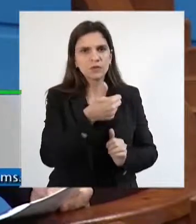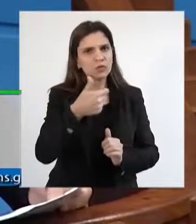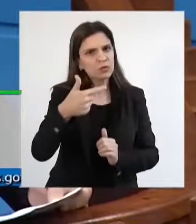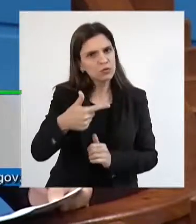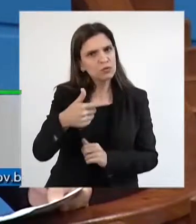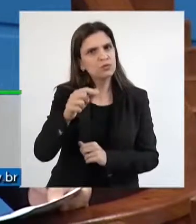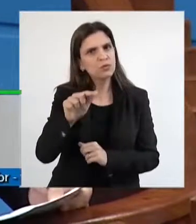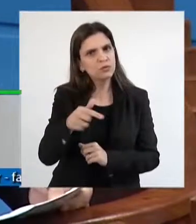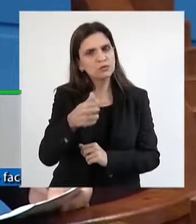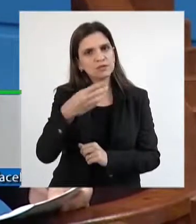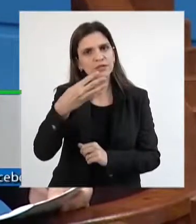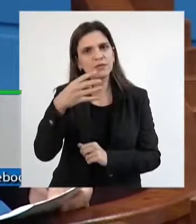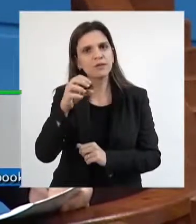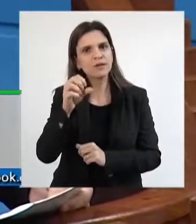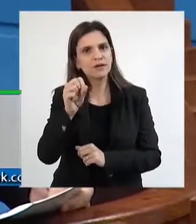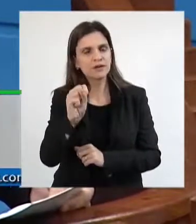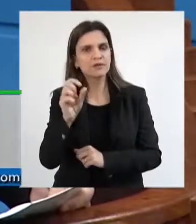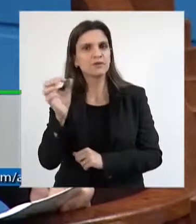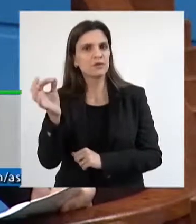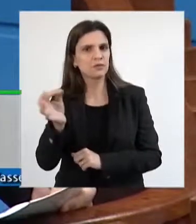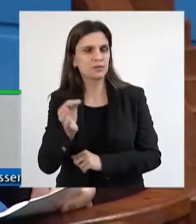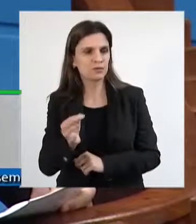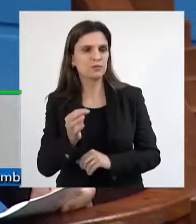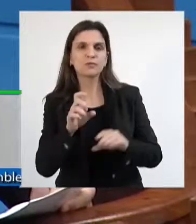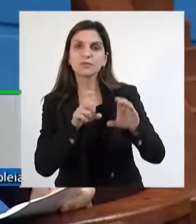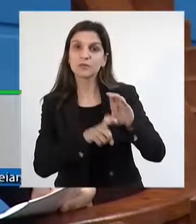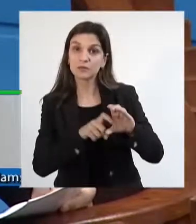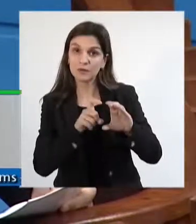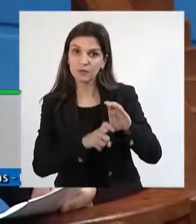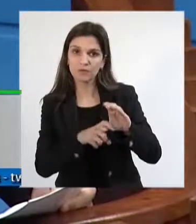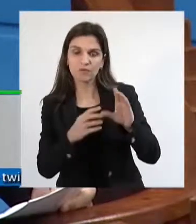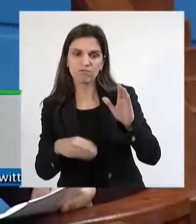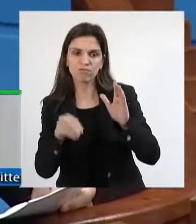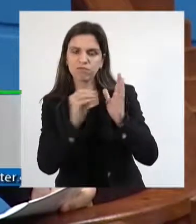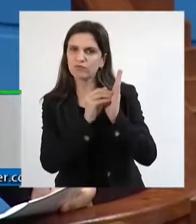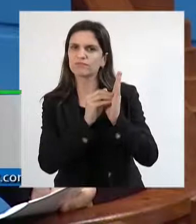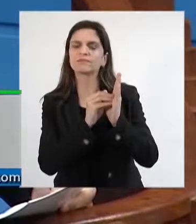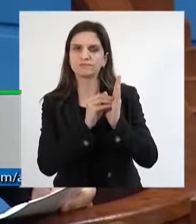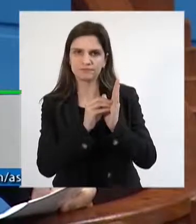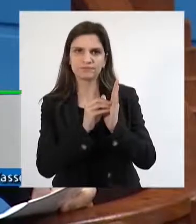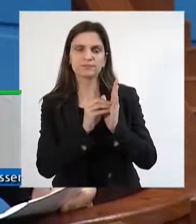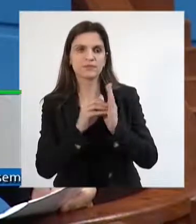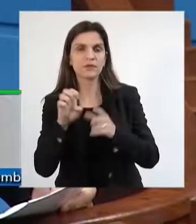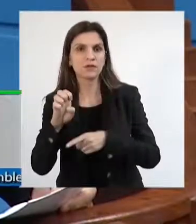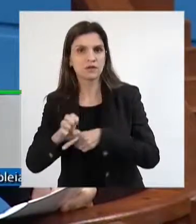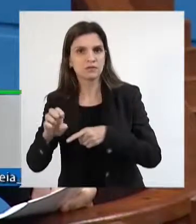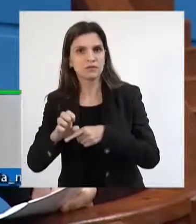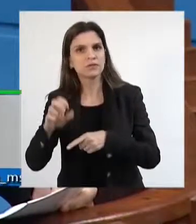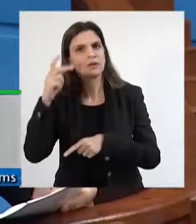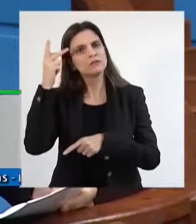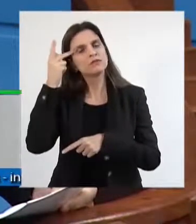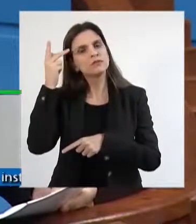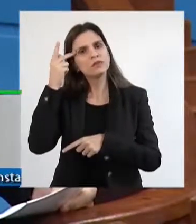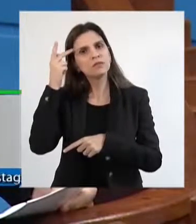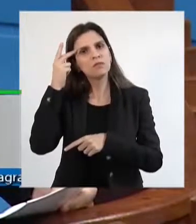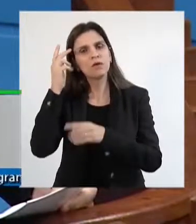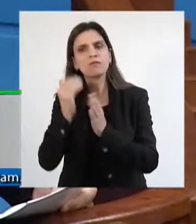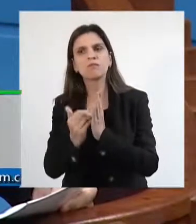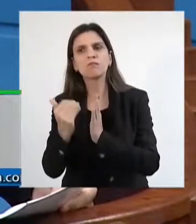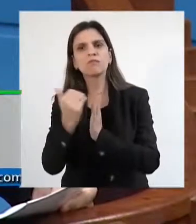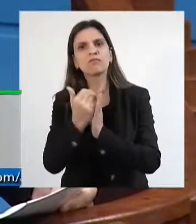12,48% na conta de energia aqui em Mato Grosso do Sul. No estado de São Paulo, o aumento de